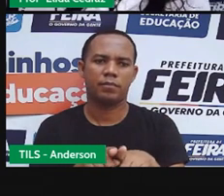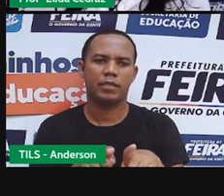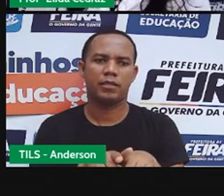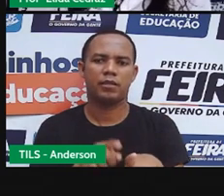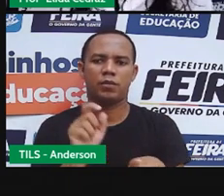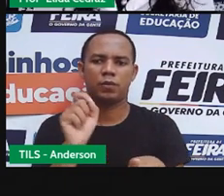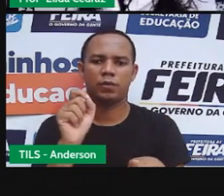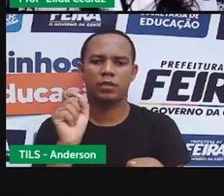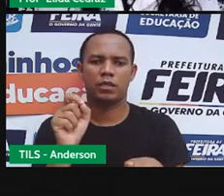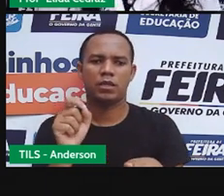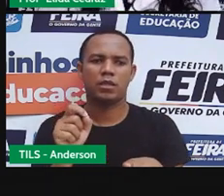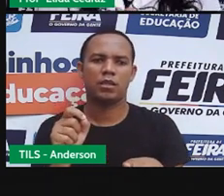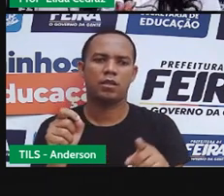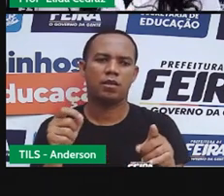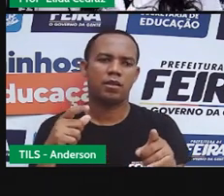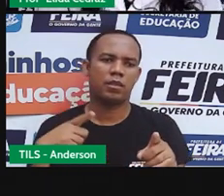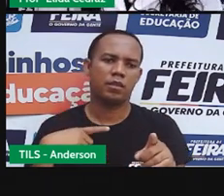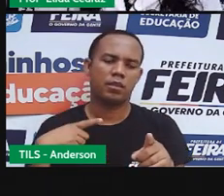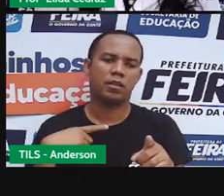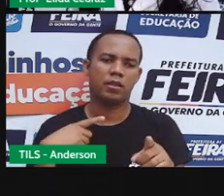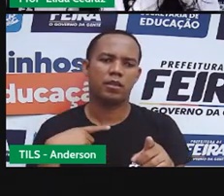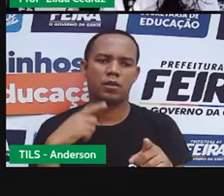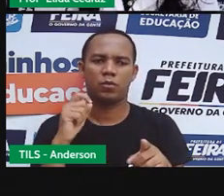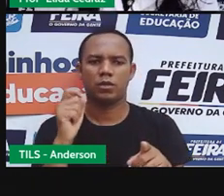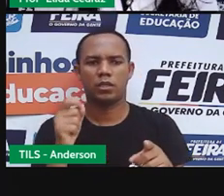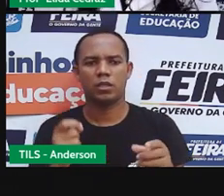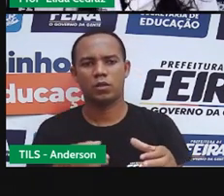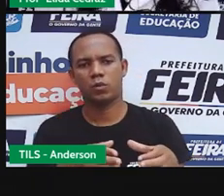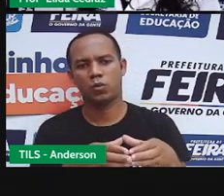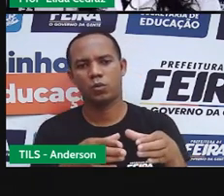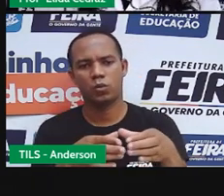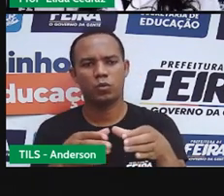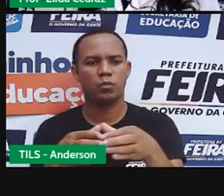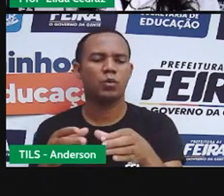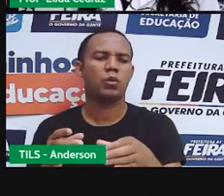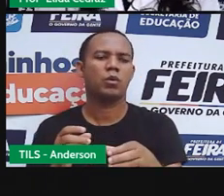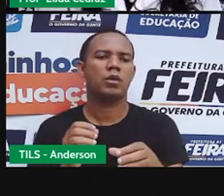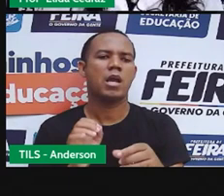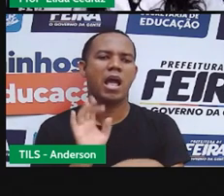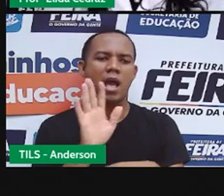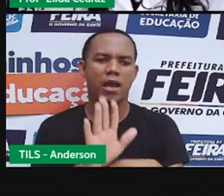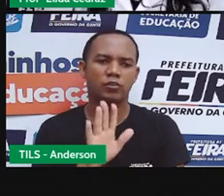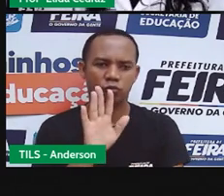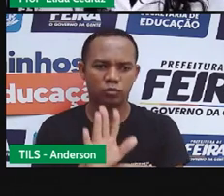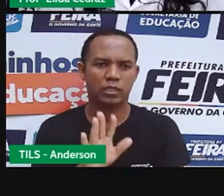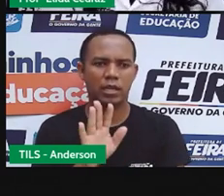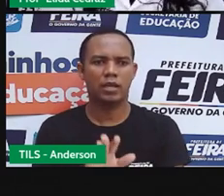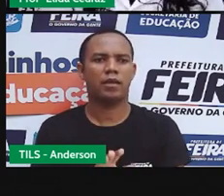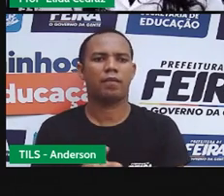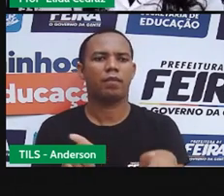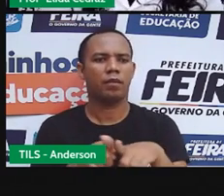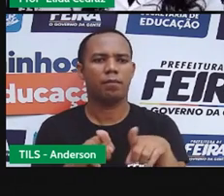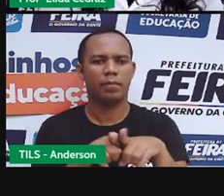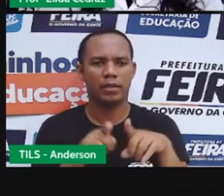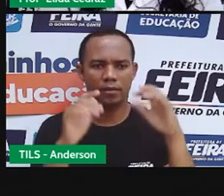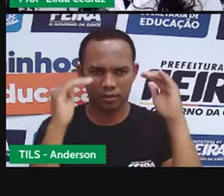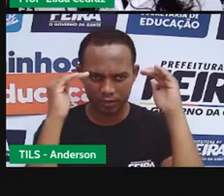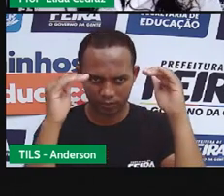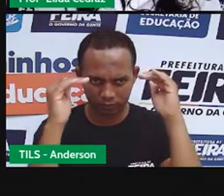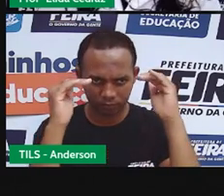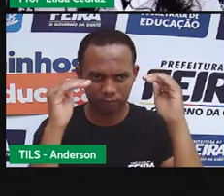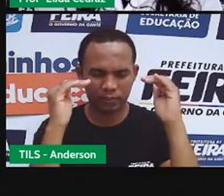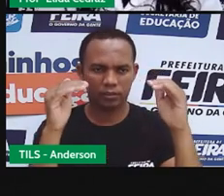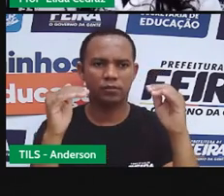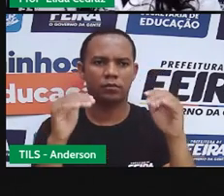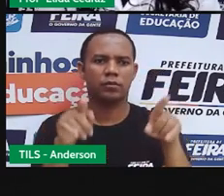alguns princípios que asseguram as tradições indígenas, contribuindo para o respeito à diversidade.